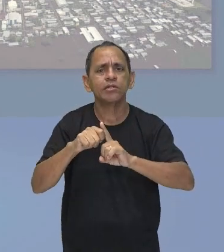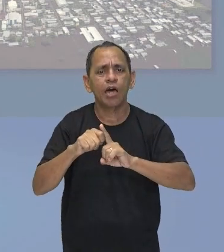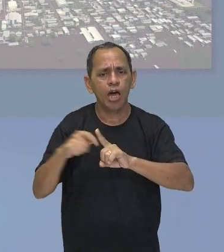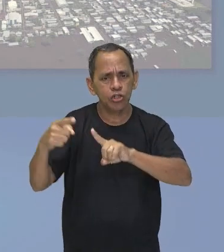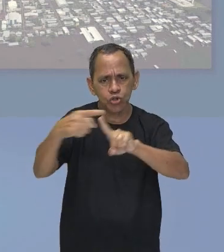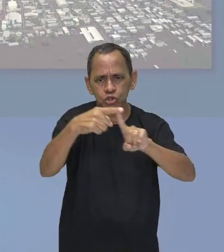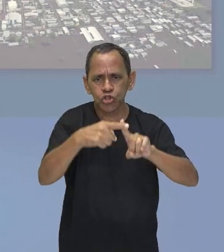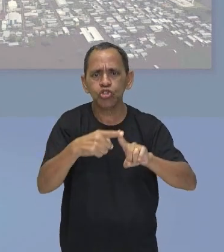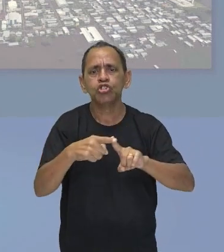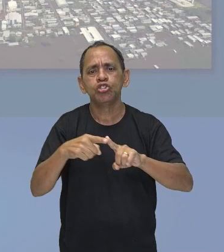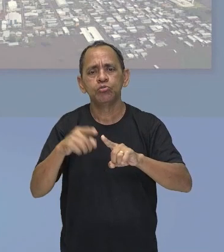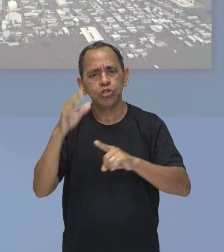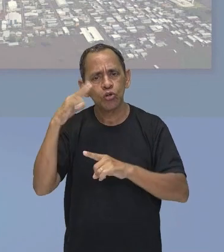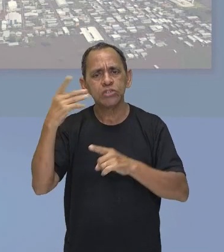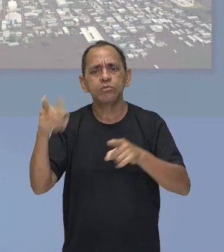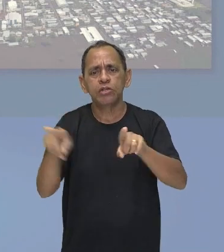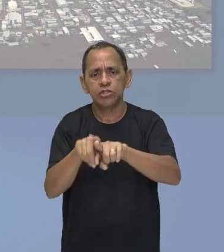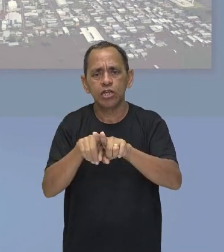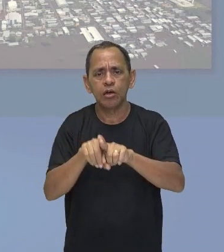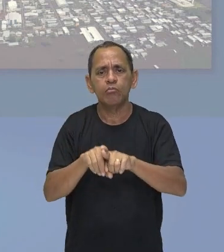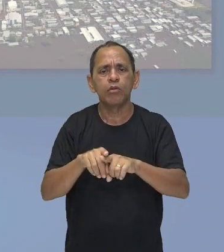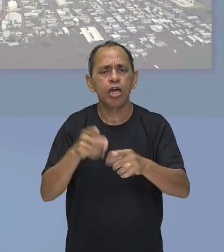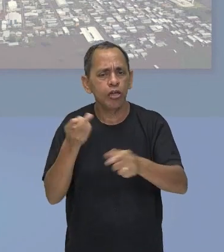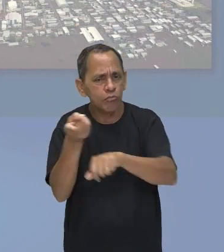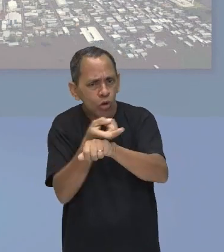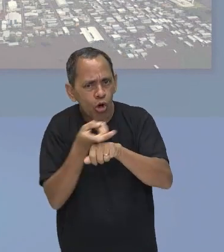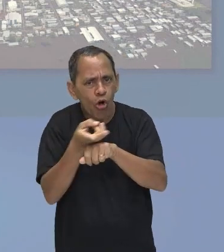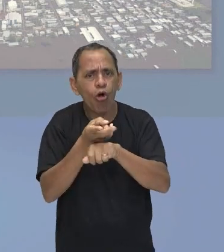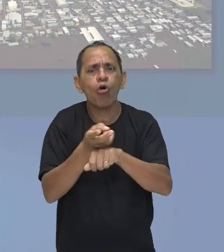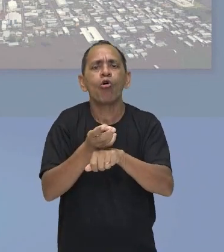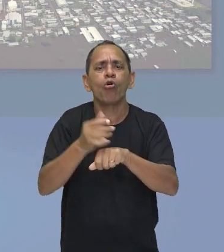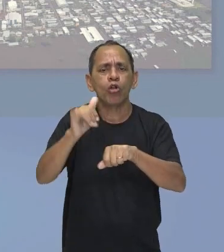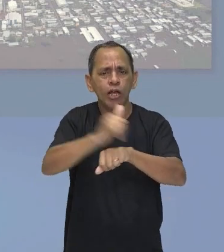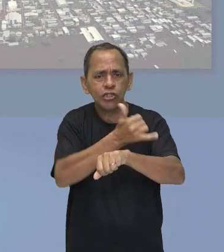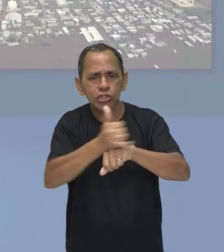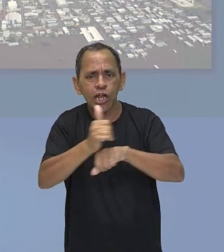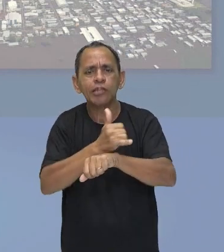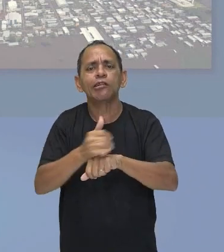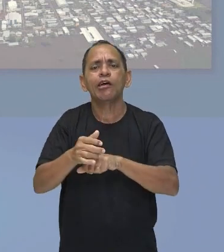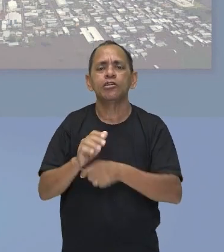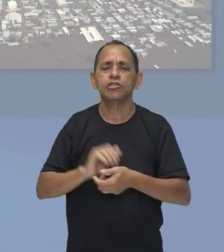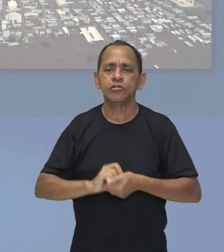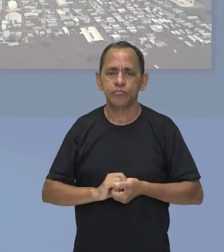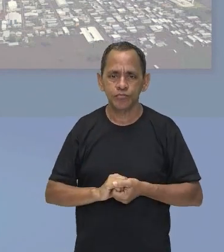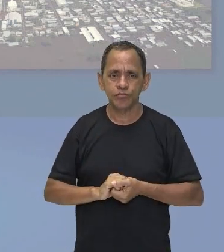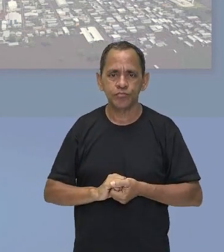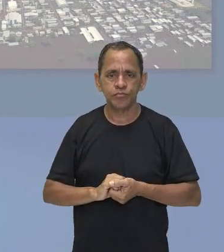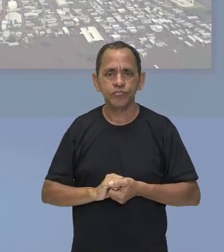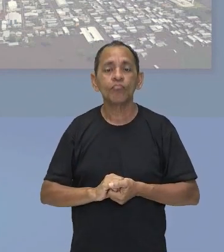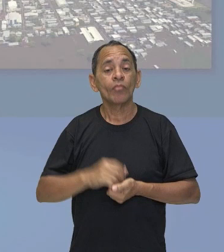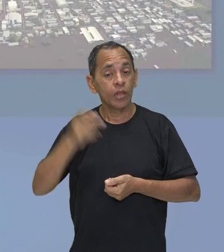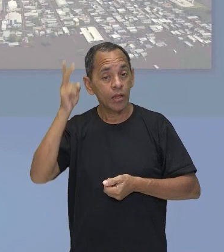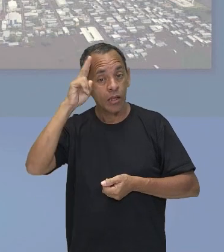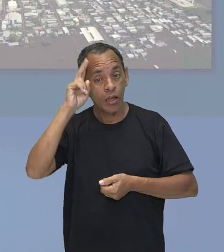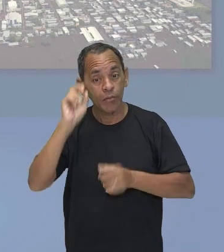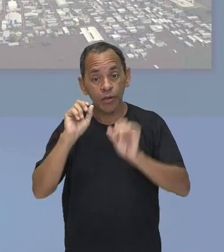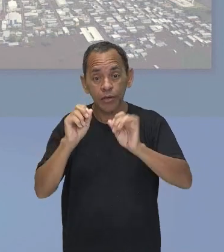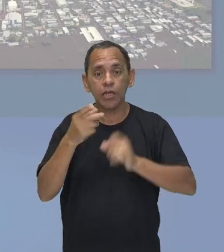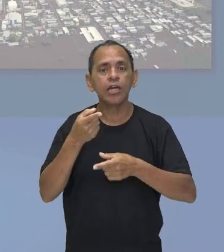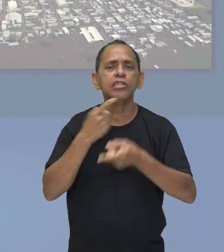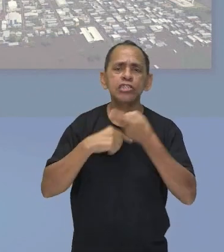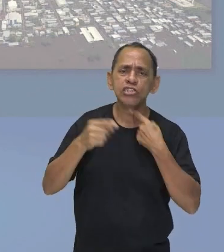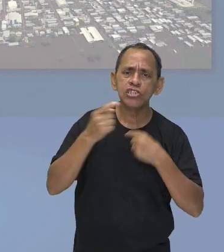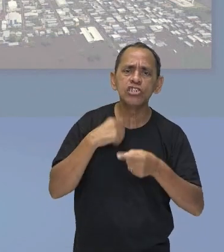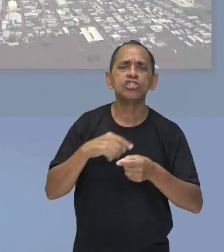fatos e buscar aí uma alternativa. Então, lembrando sempre, que nós desejamos, então, fazer o quê? Essa